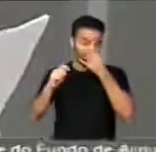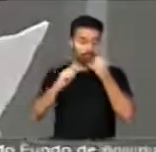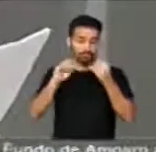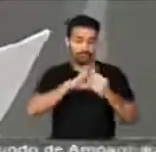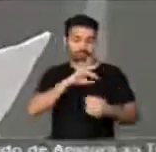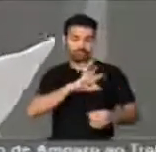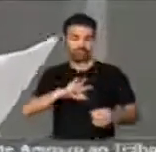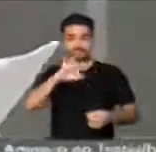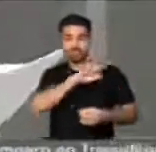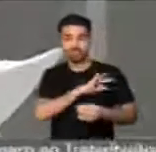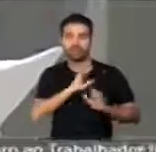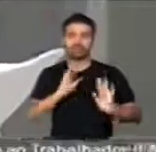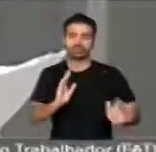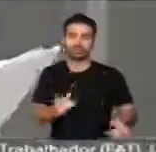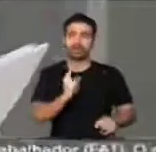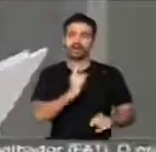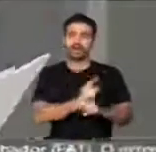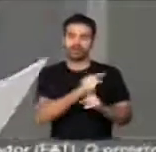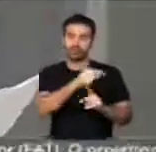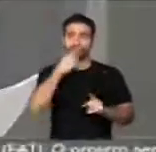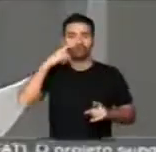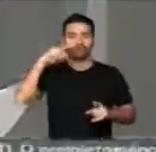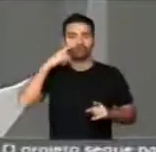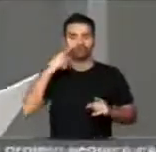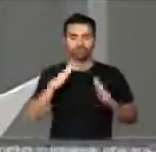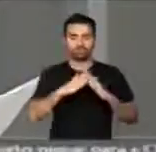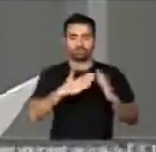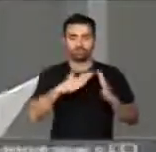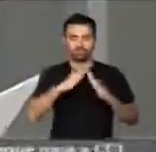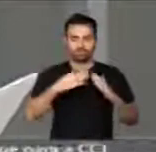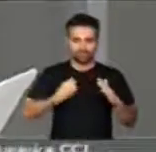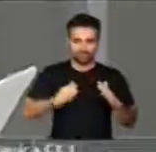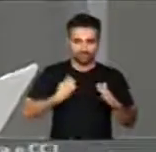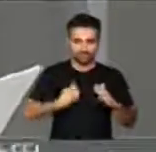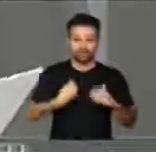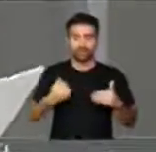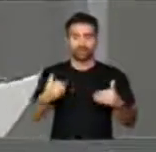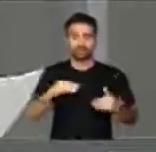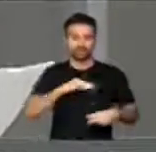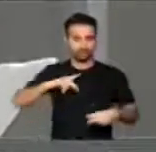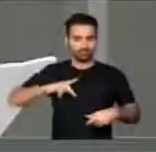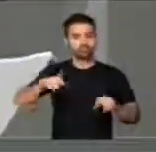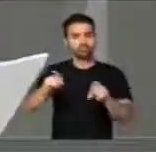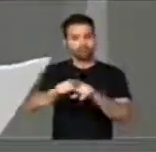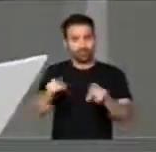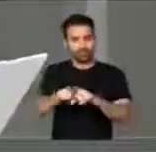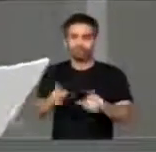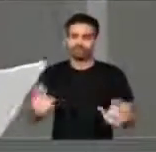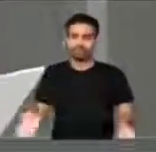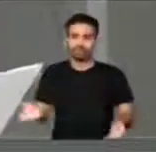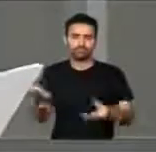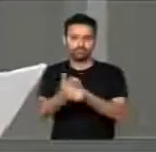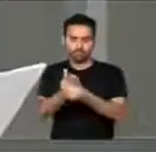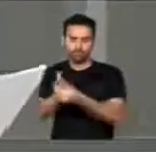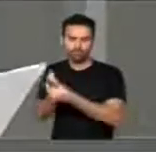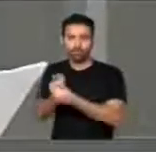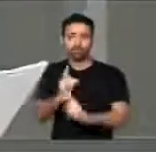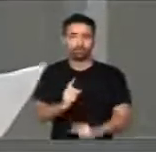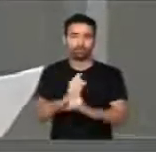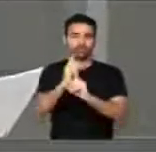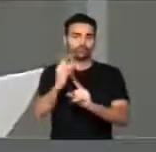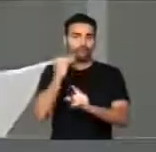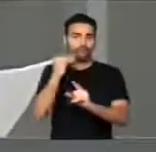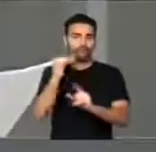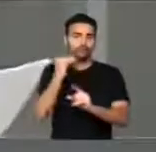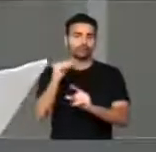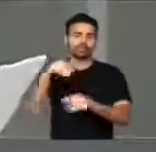Federal desarticulou um esquema de fraude no Minha Casa Minha Vida. O Ministério Público também, em abril, identificou irregularidades no